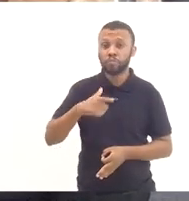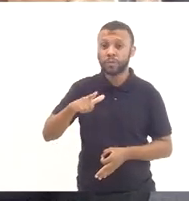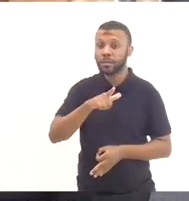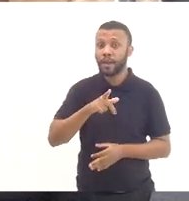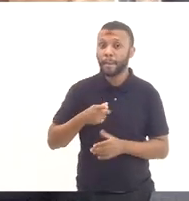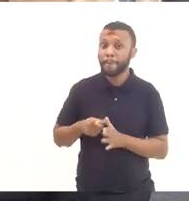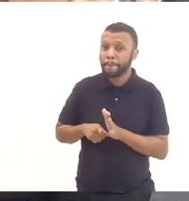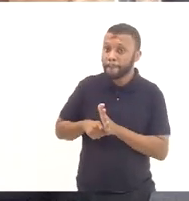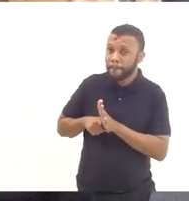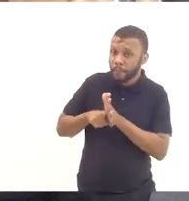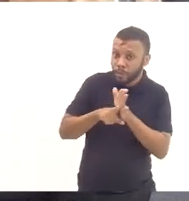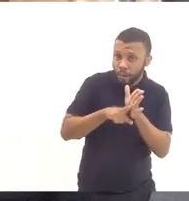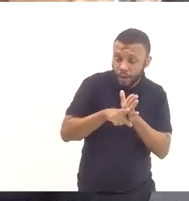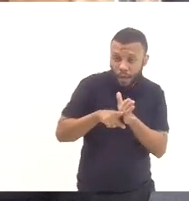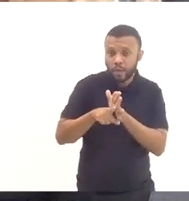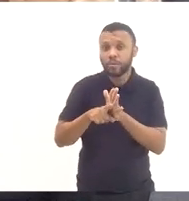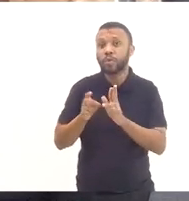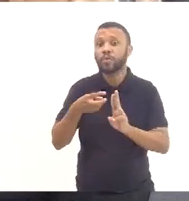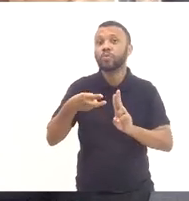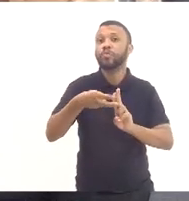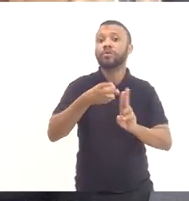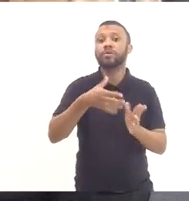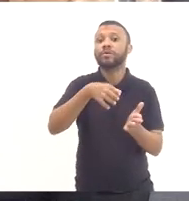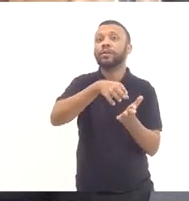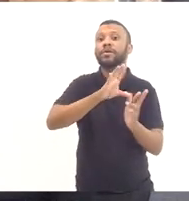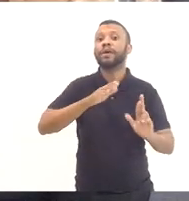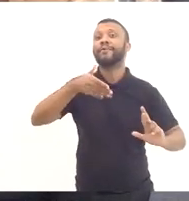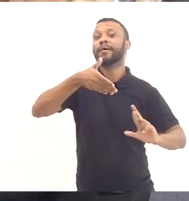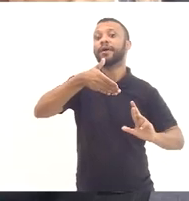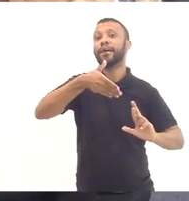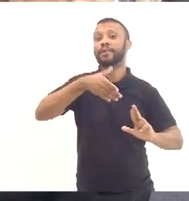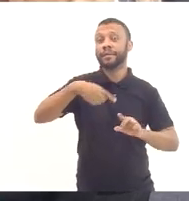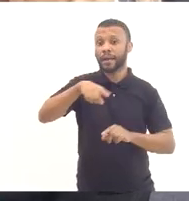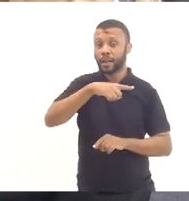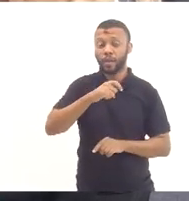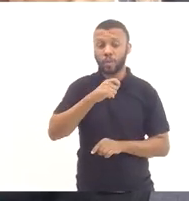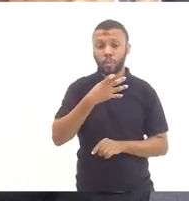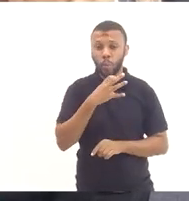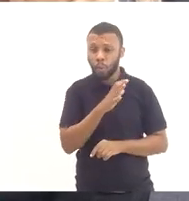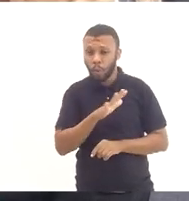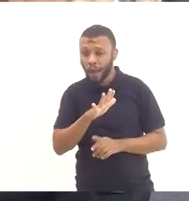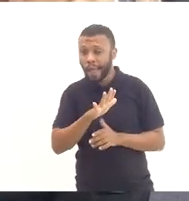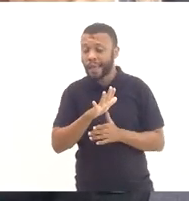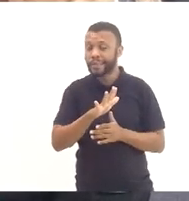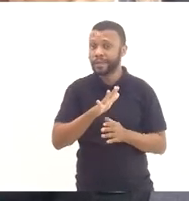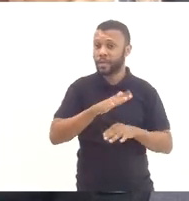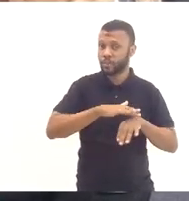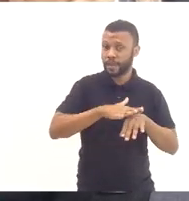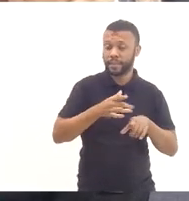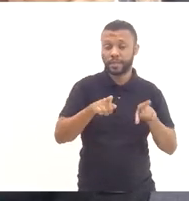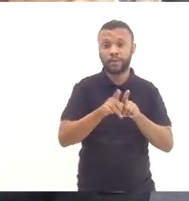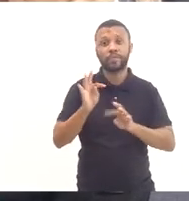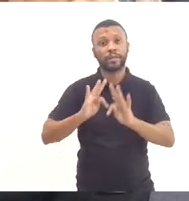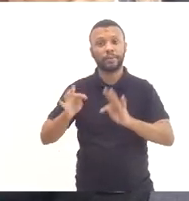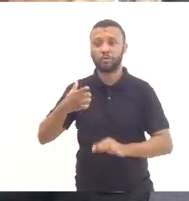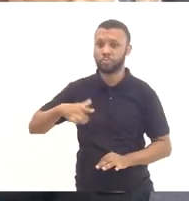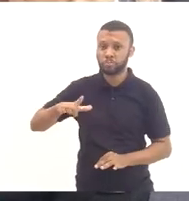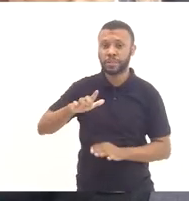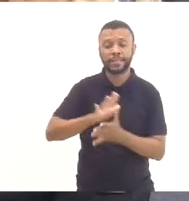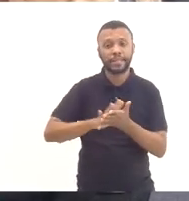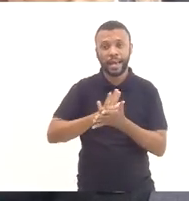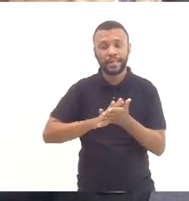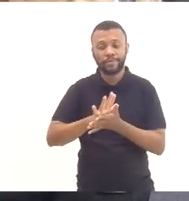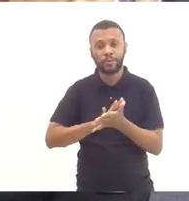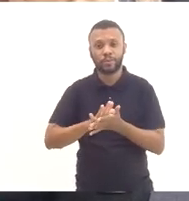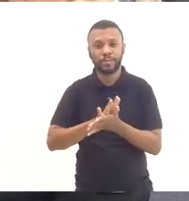sujo e ele deu e centro de referência só que esse centro de referência eles não só desconhecem a doença como eles nem existem para aquela doença e o juiz